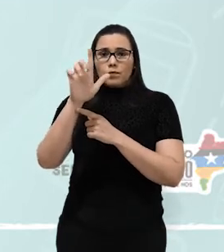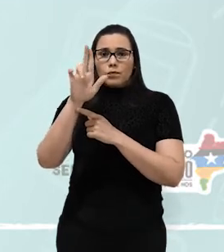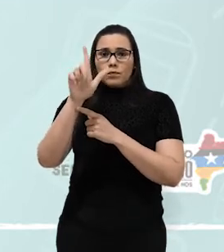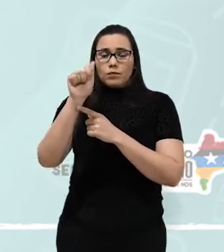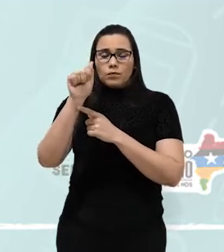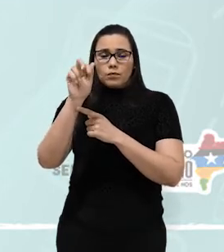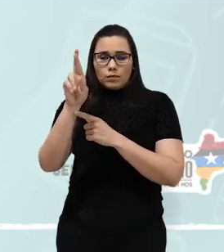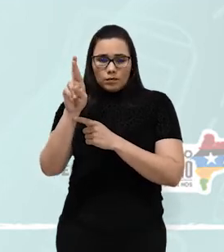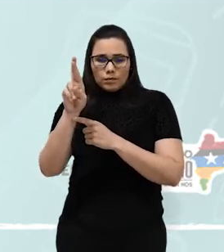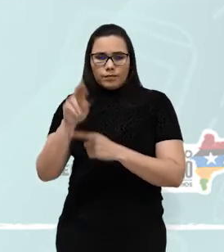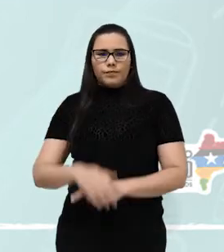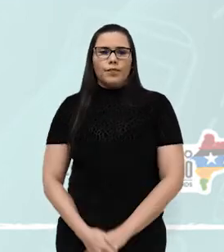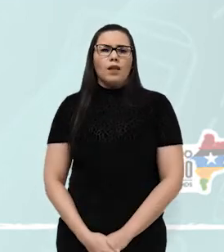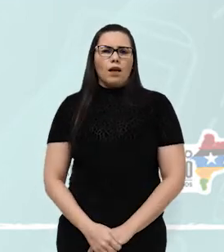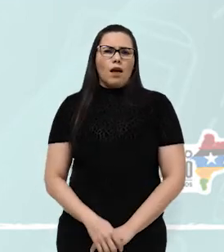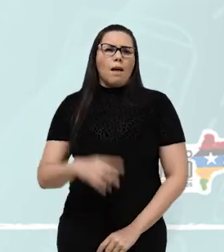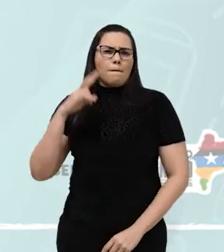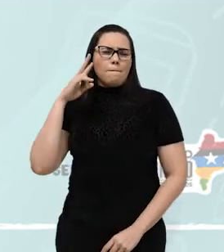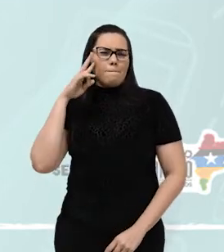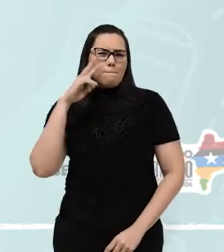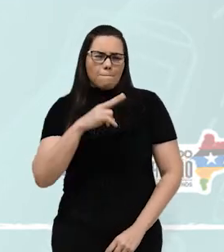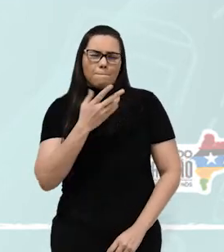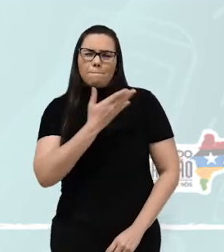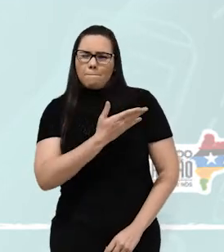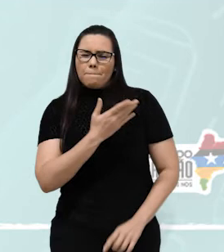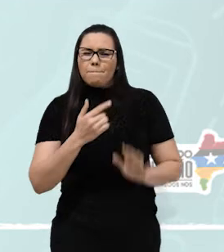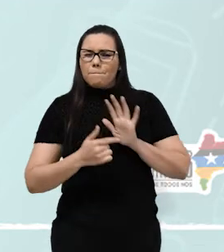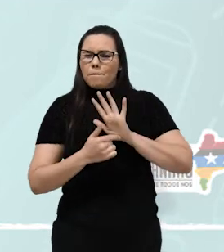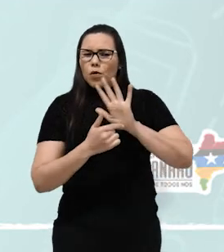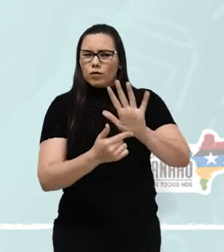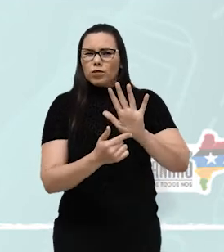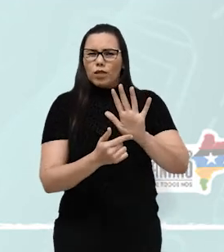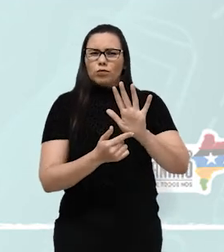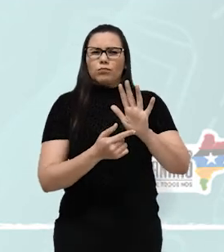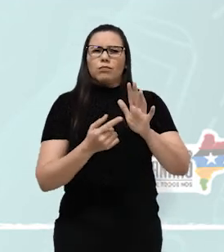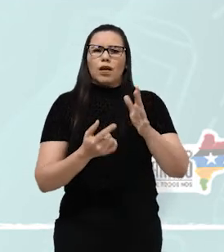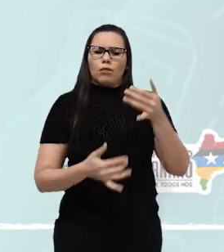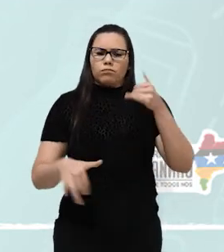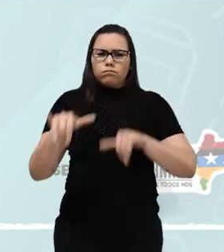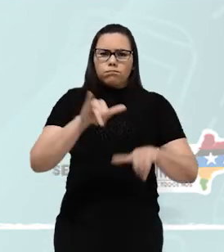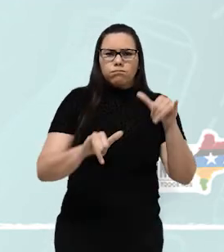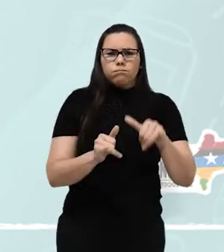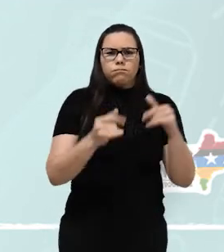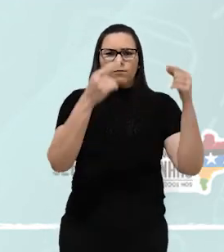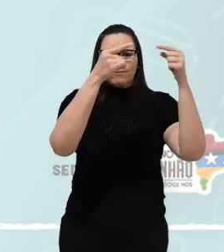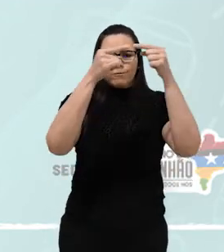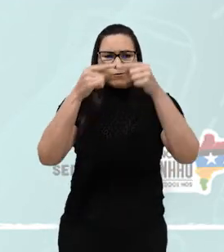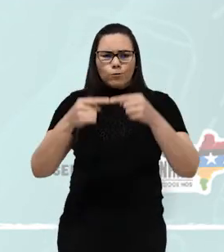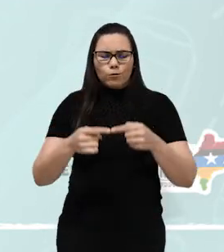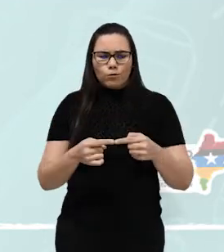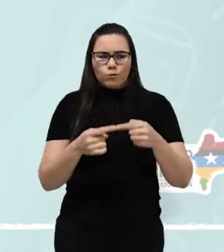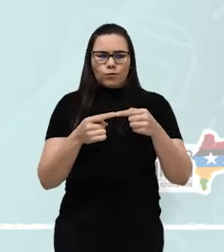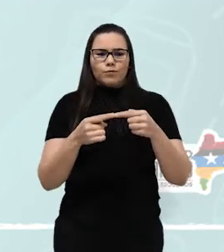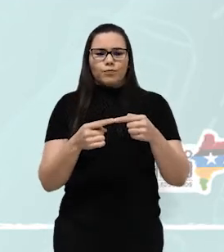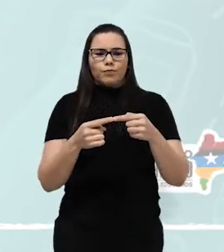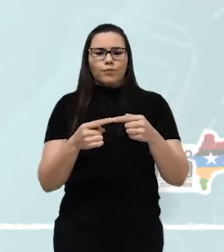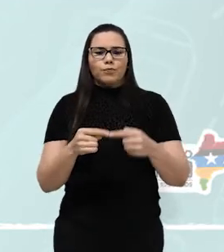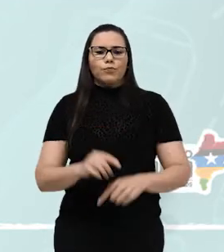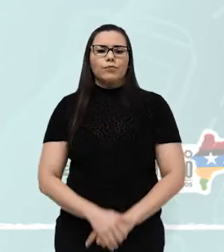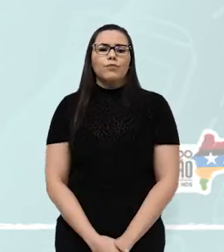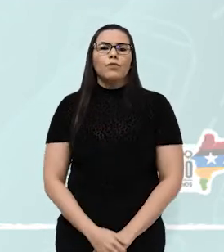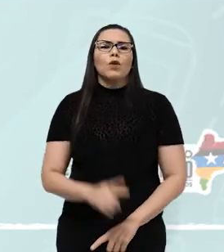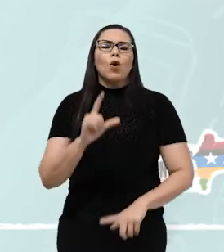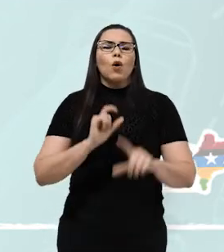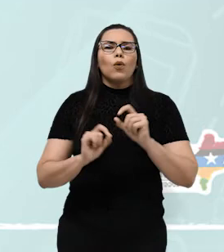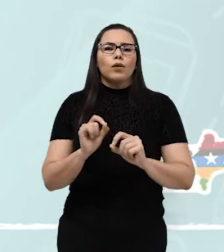ser quebrado nas suas porções menores aqui, vai ser gerado água e gás carbônico, e nesse processo ele libera a